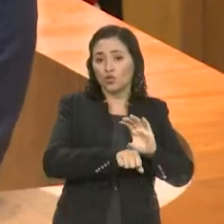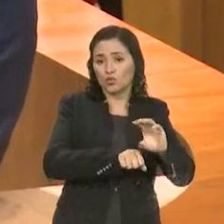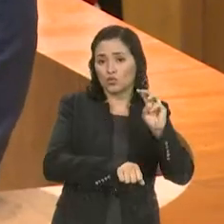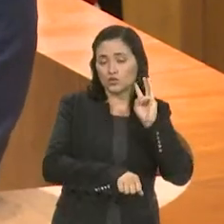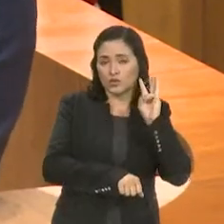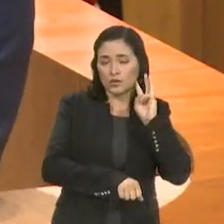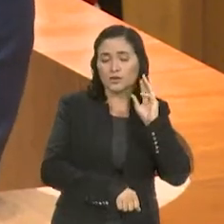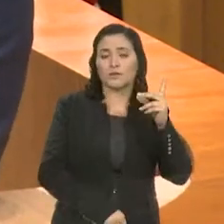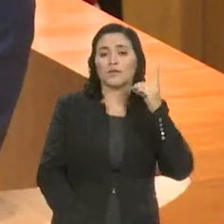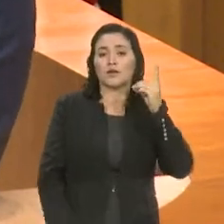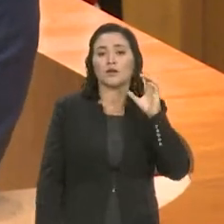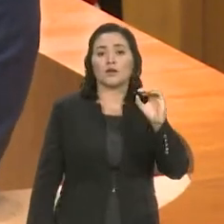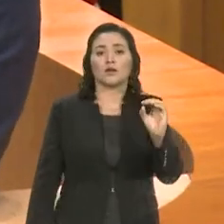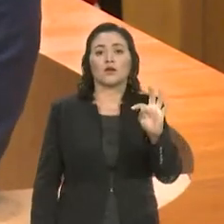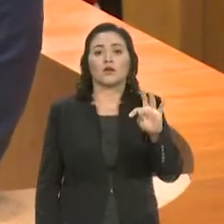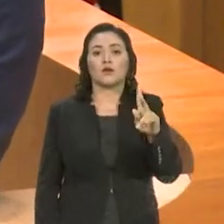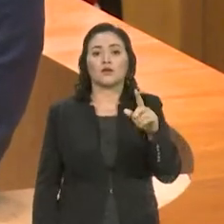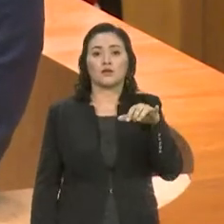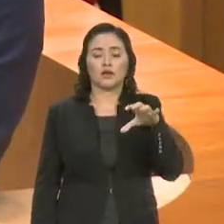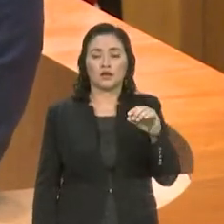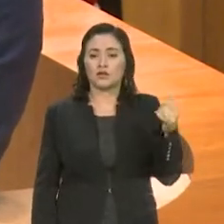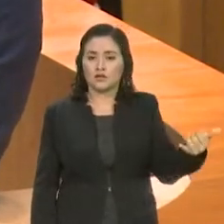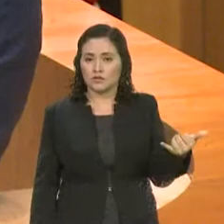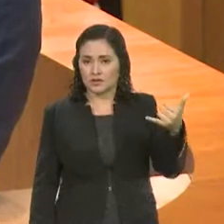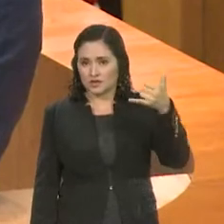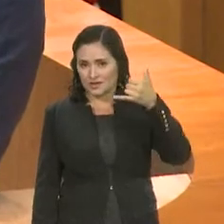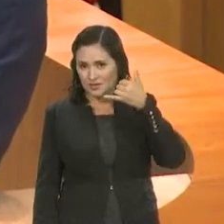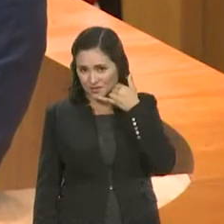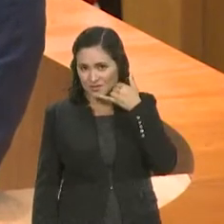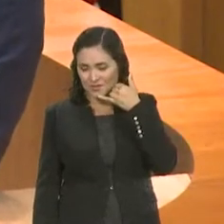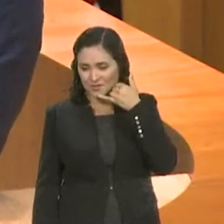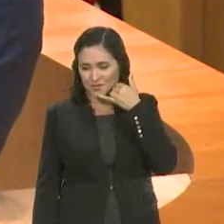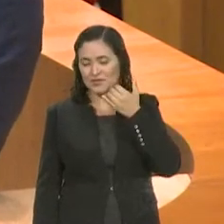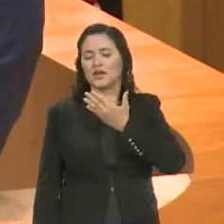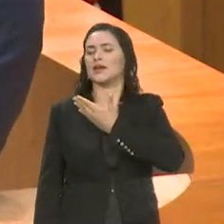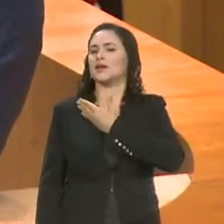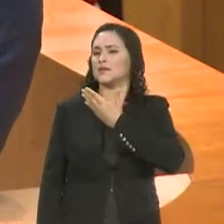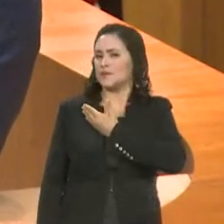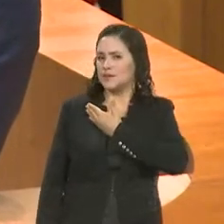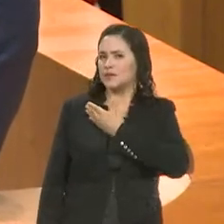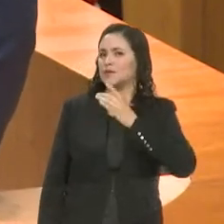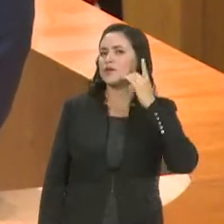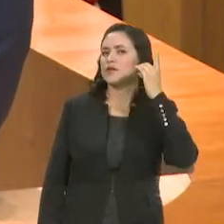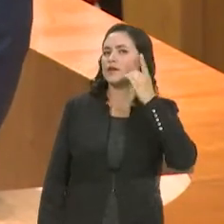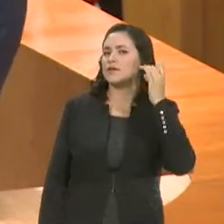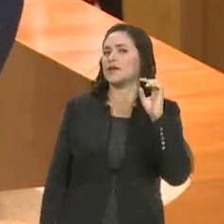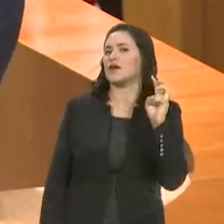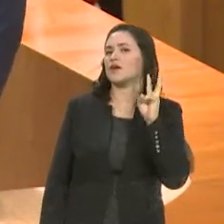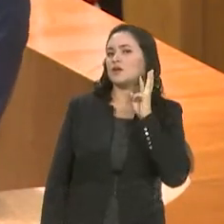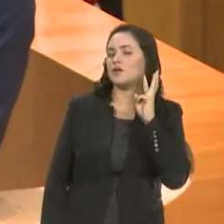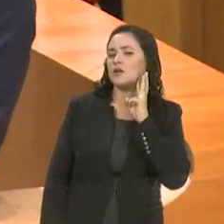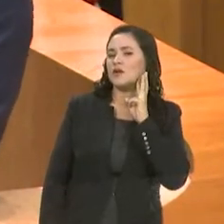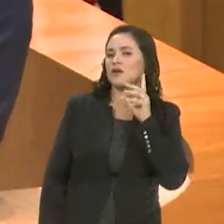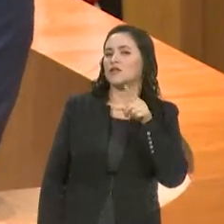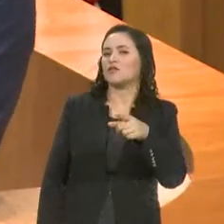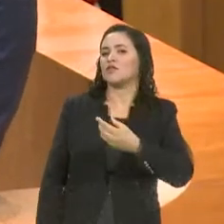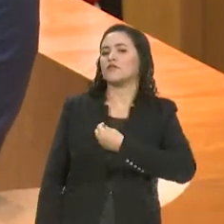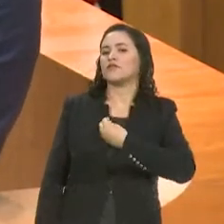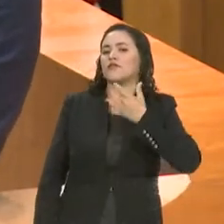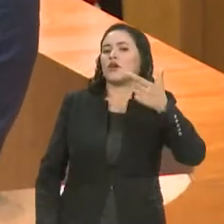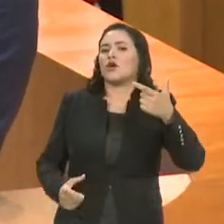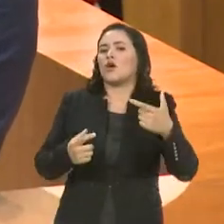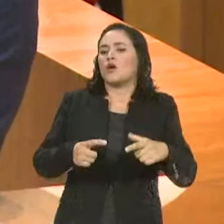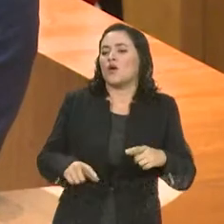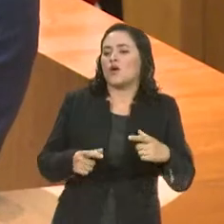deputado Otelino, reeleito, ligou: querido amigo deputado Wellington, onde se encontra